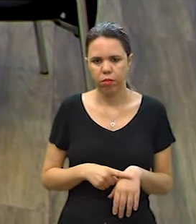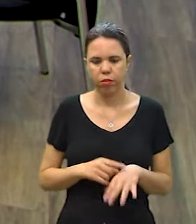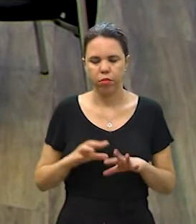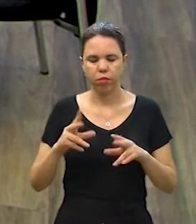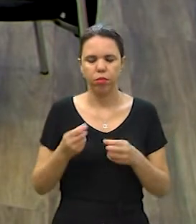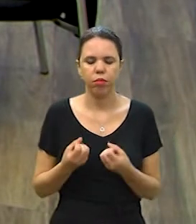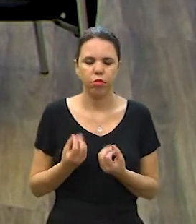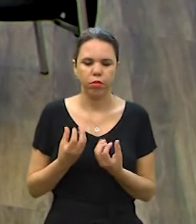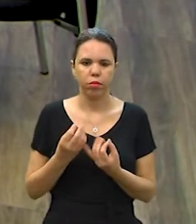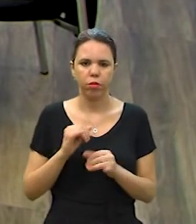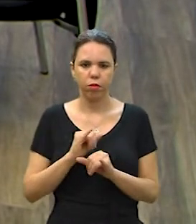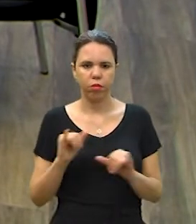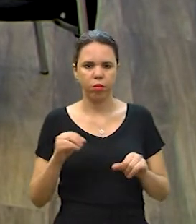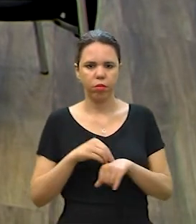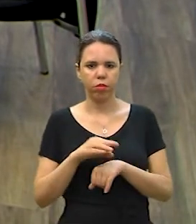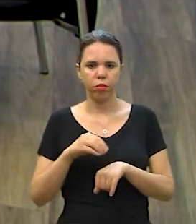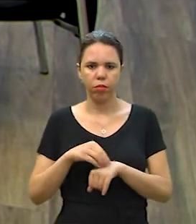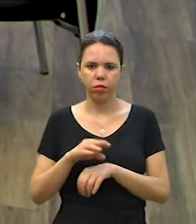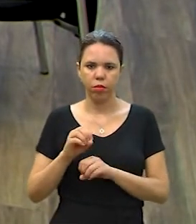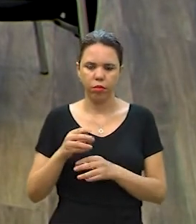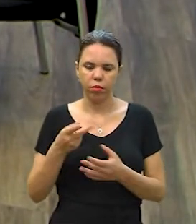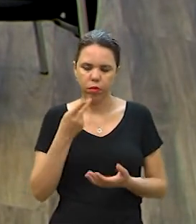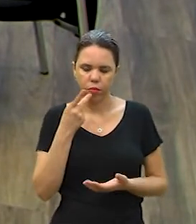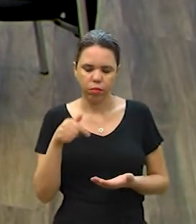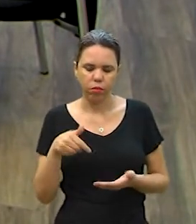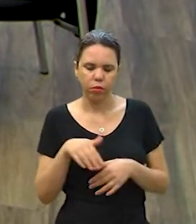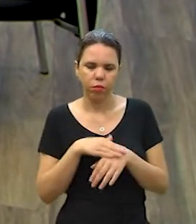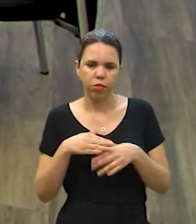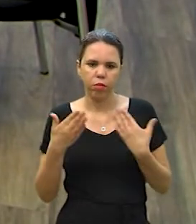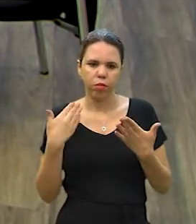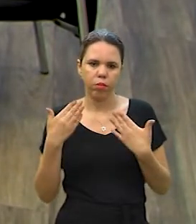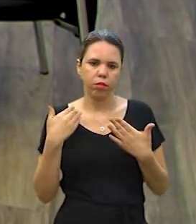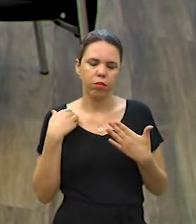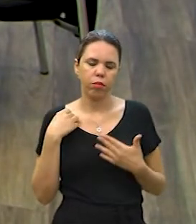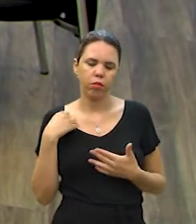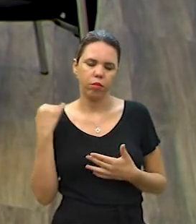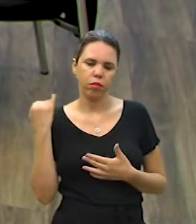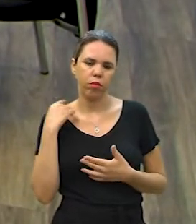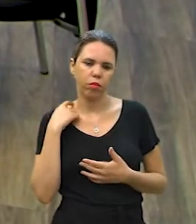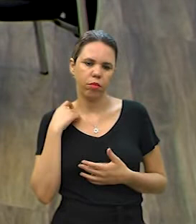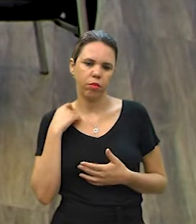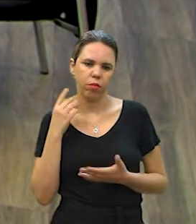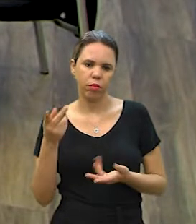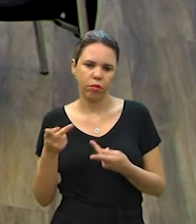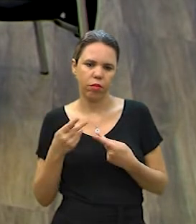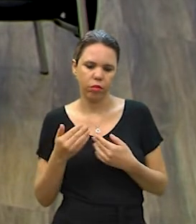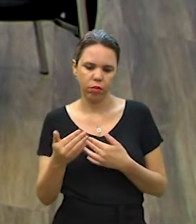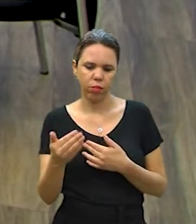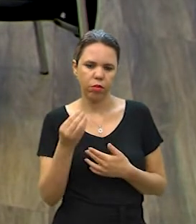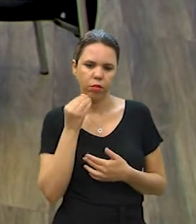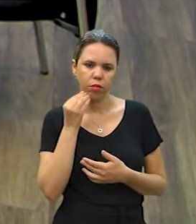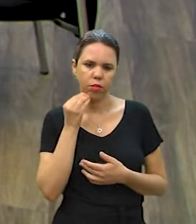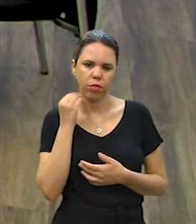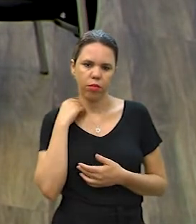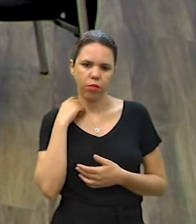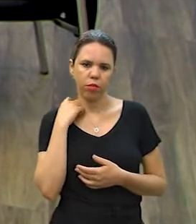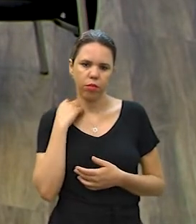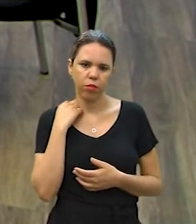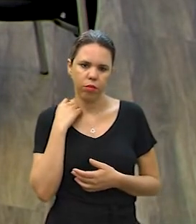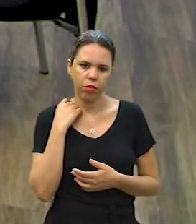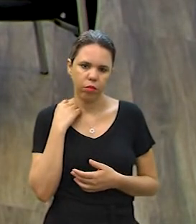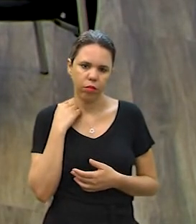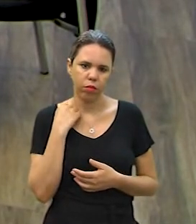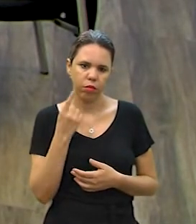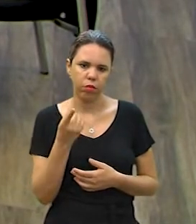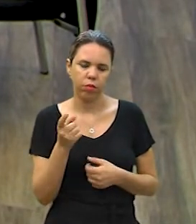as informações que você passou aqui para a gente hoje, de grande valia. Já fica o convite aqui para uma próxima oportunidade para você